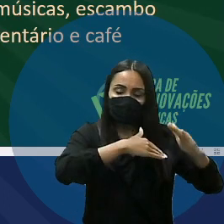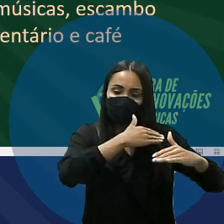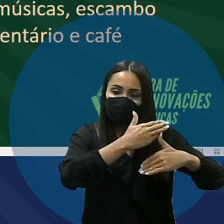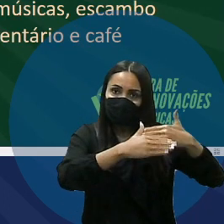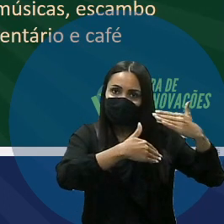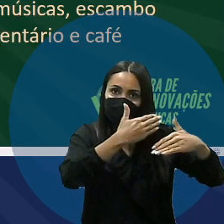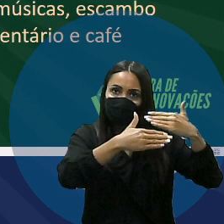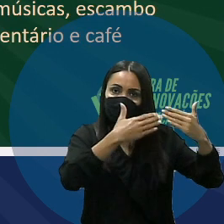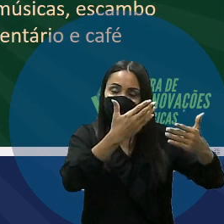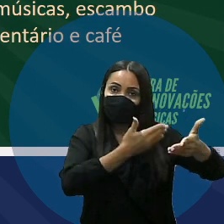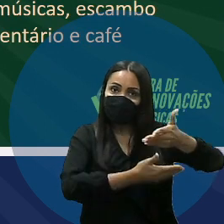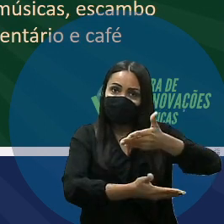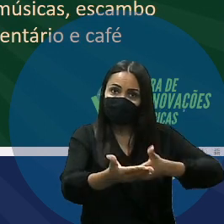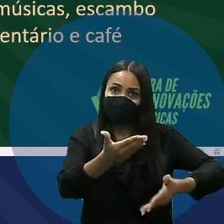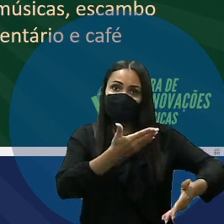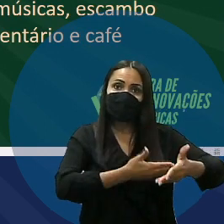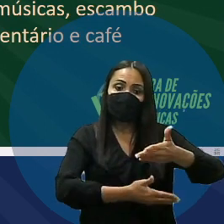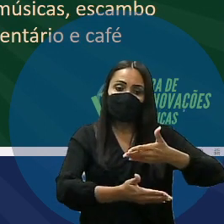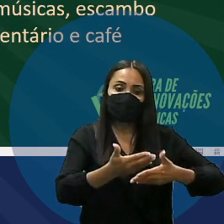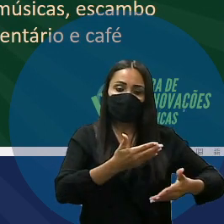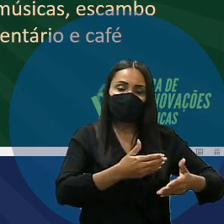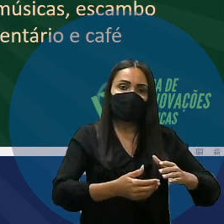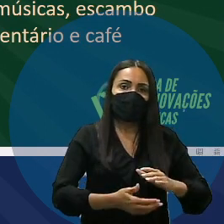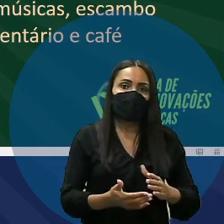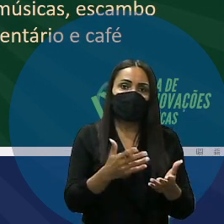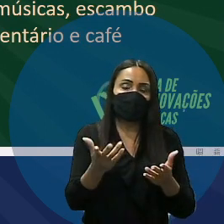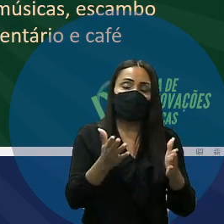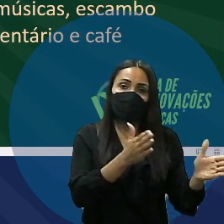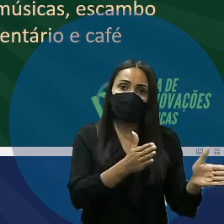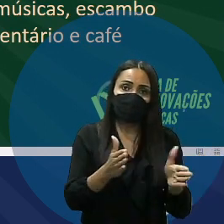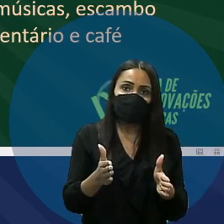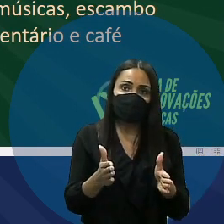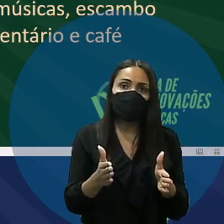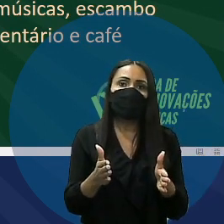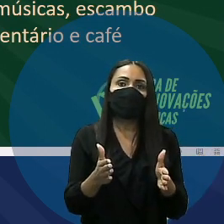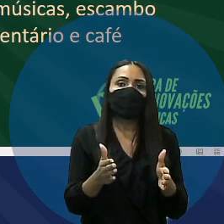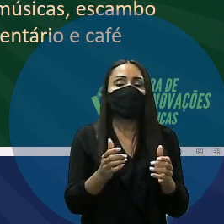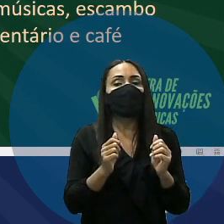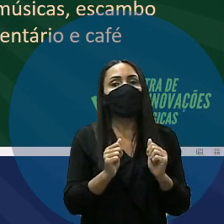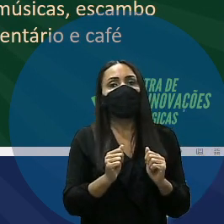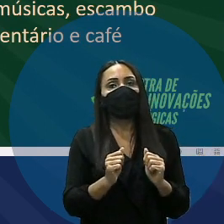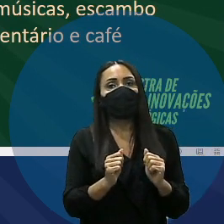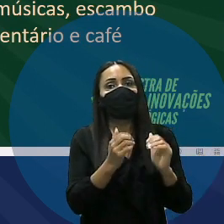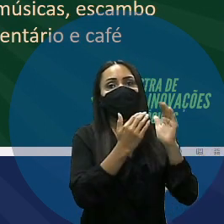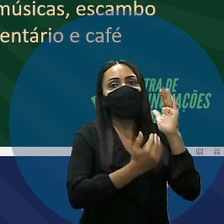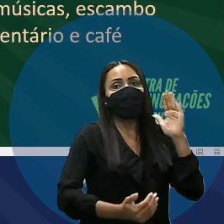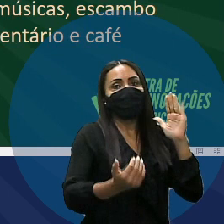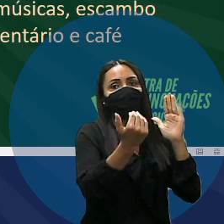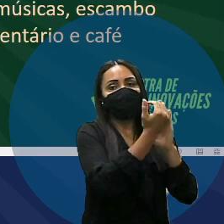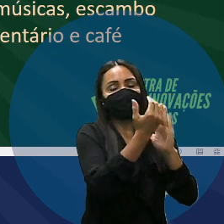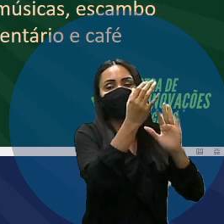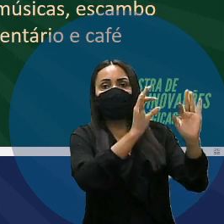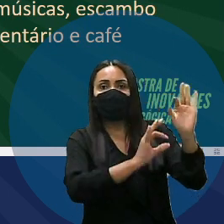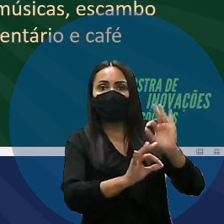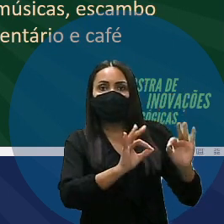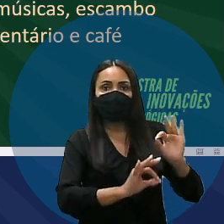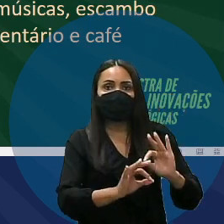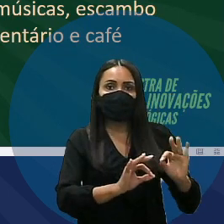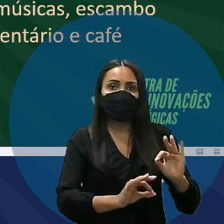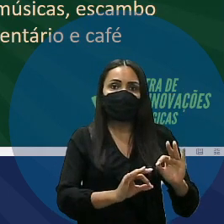aquela ação tinha espaço para crescer, então houve um momento em que a gente pôde, além da produção literária e do